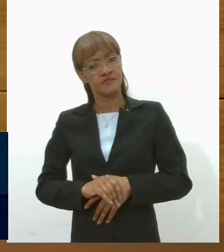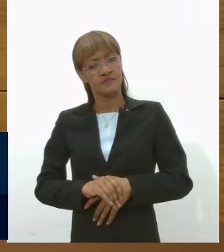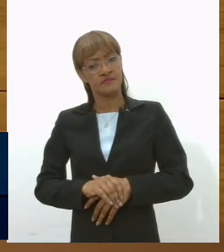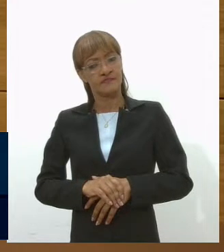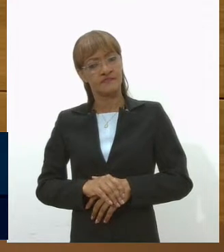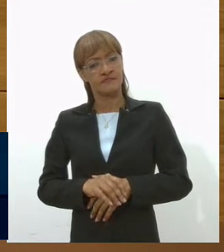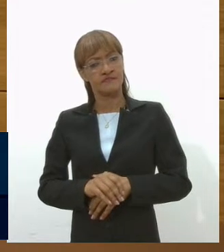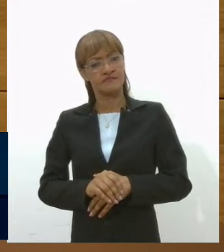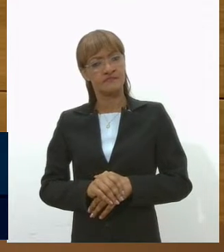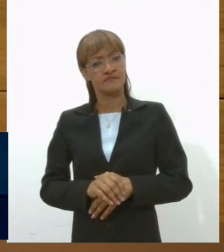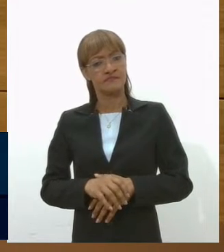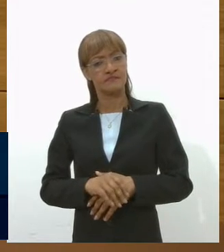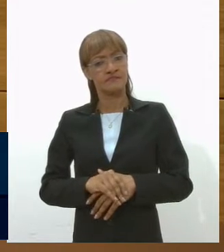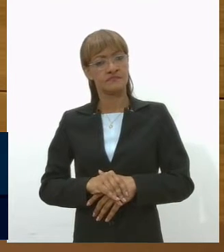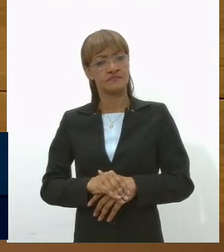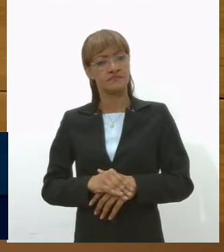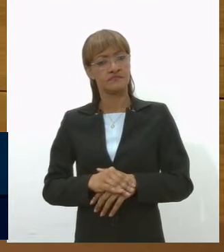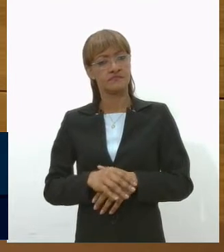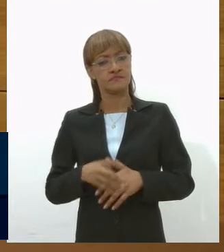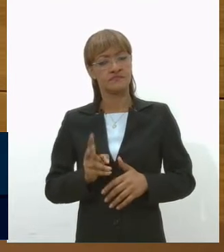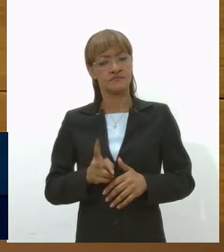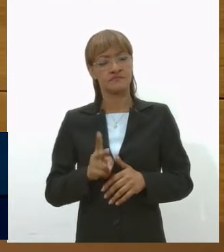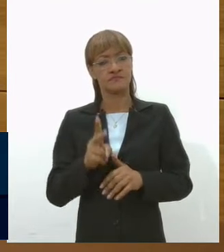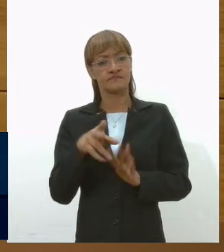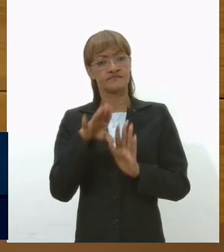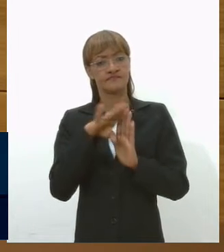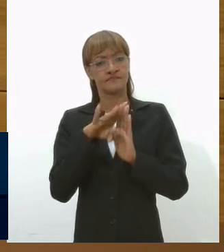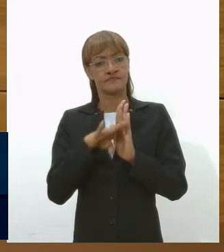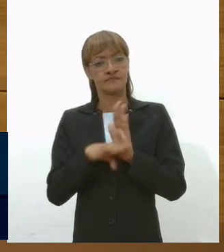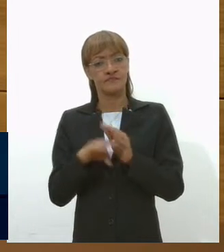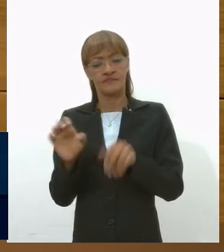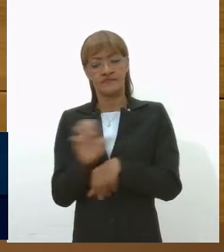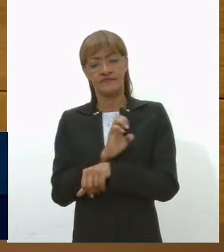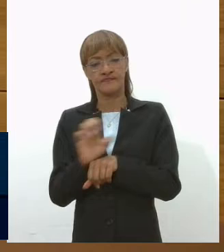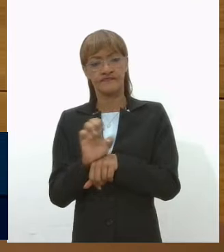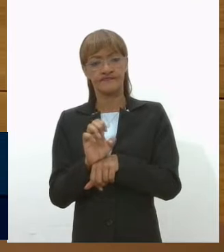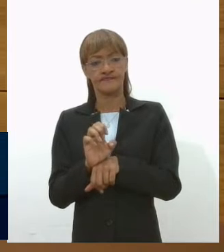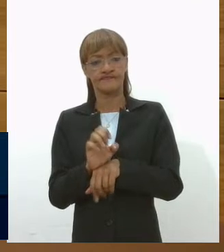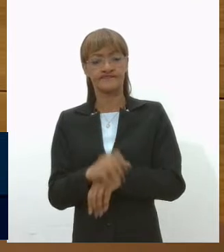para dar continuidade ao programa do estágio desta secretaria.